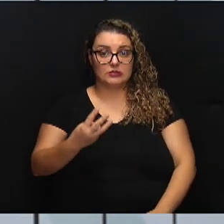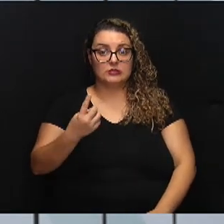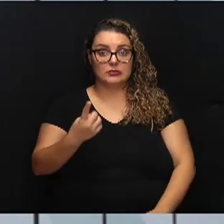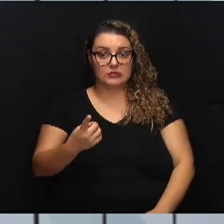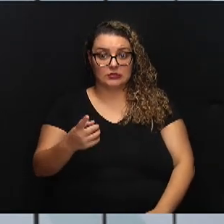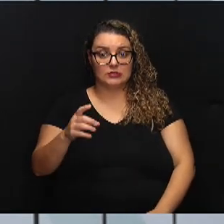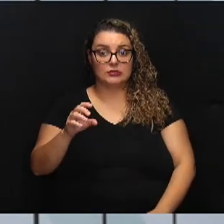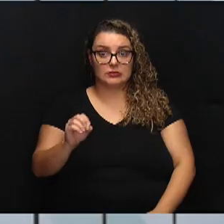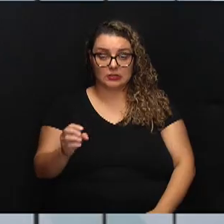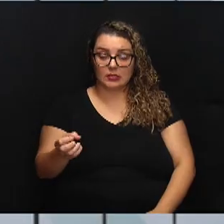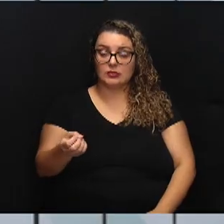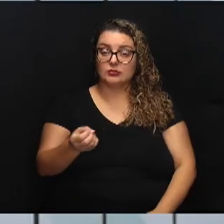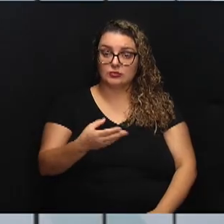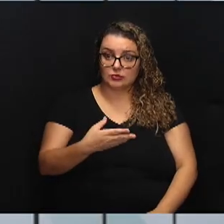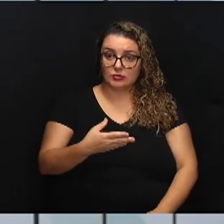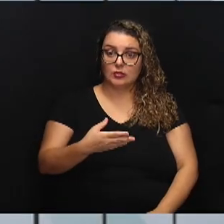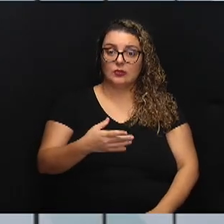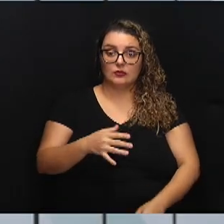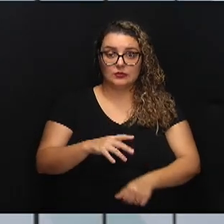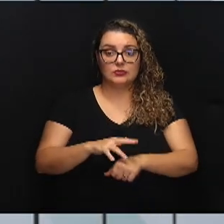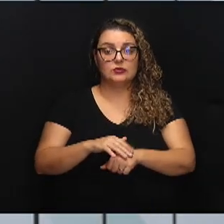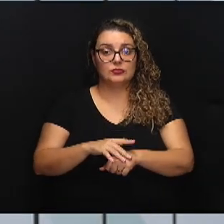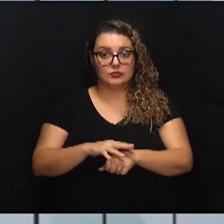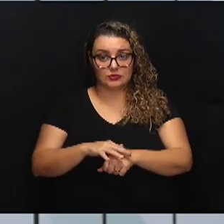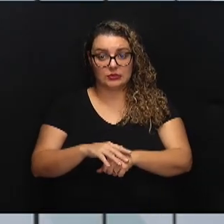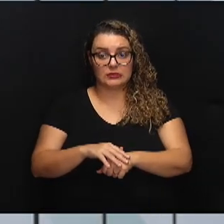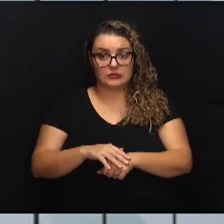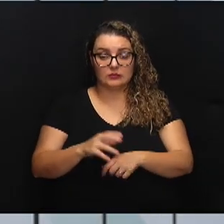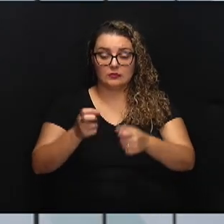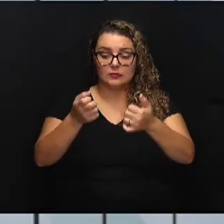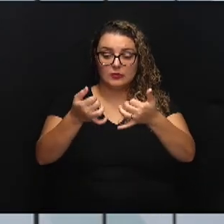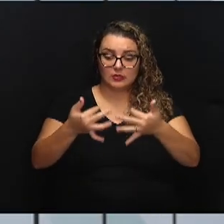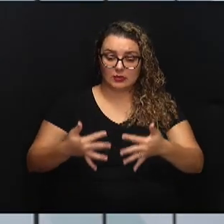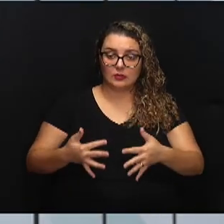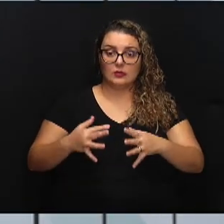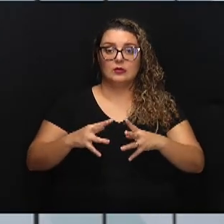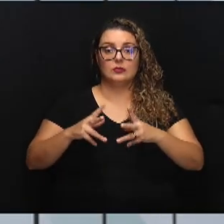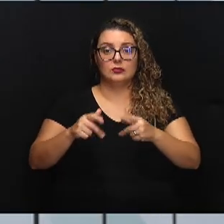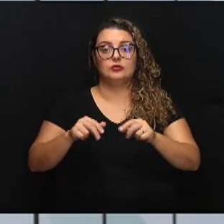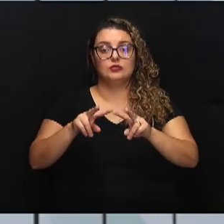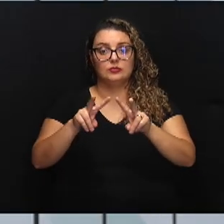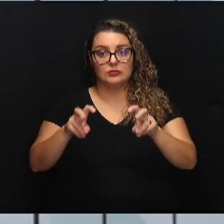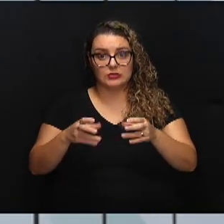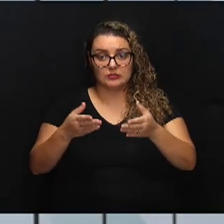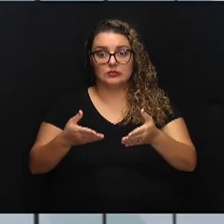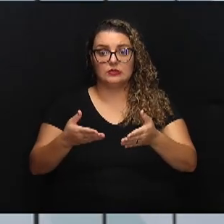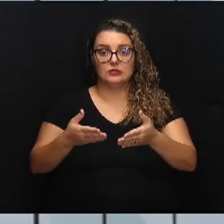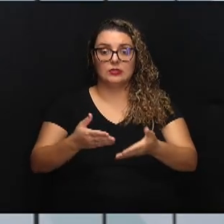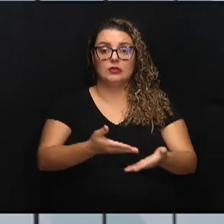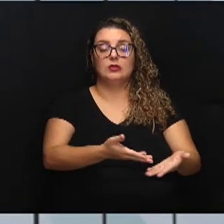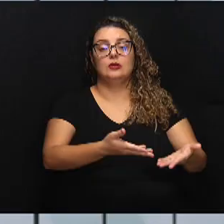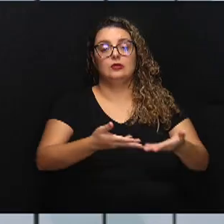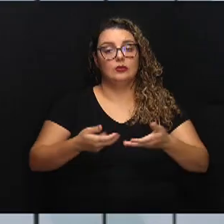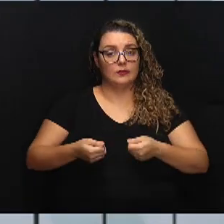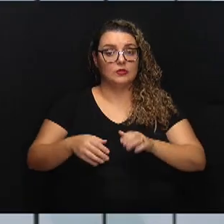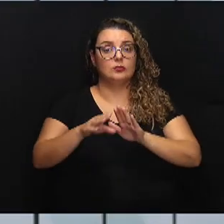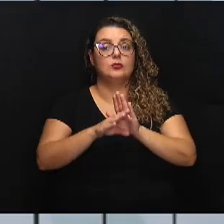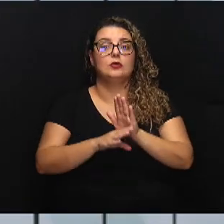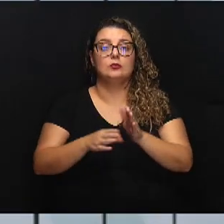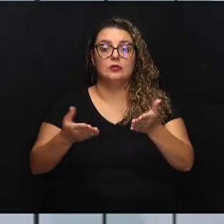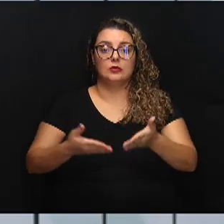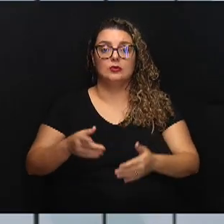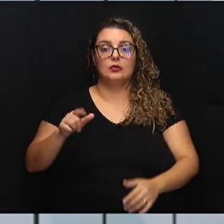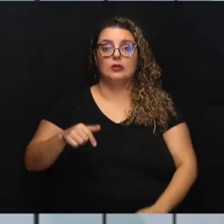7.310 novos casos da doença. Para explicar tudo sobre esse tema, a convidada do programa de hoje